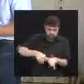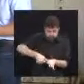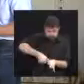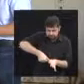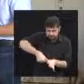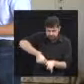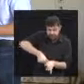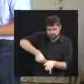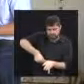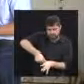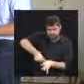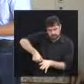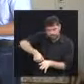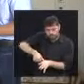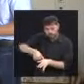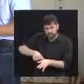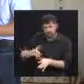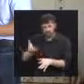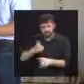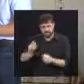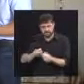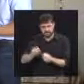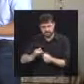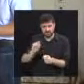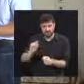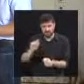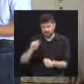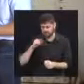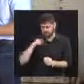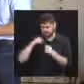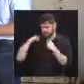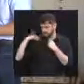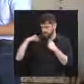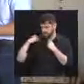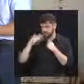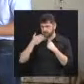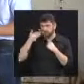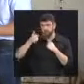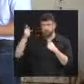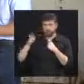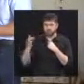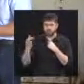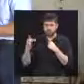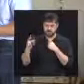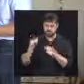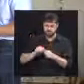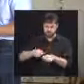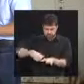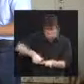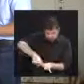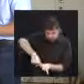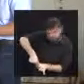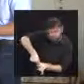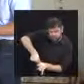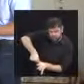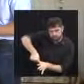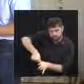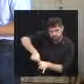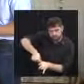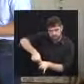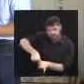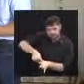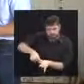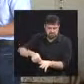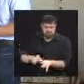você quer. Não quer tonificar o local, você quer sedar o local. Então você faz um sentido anti-horário. Pode ser